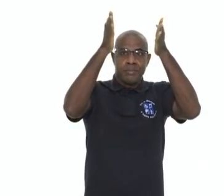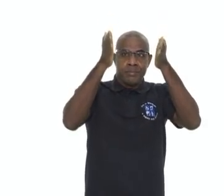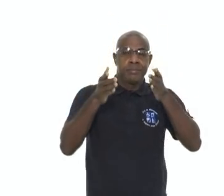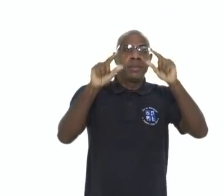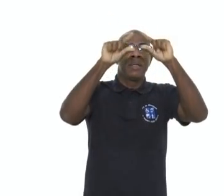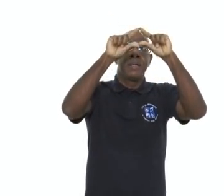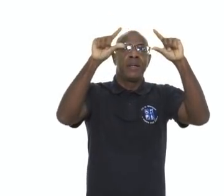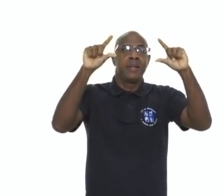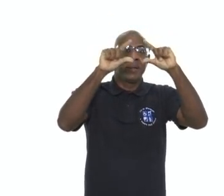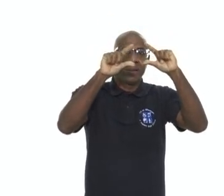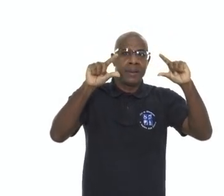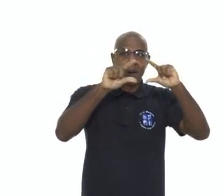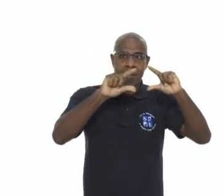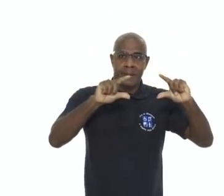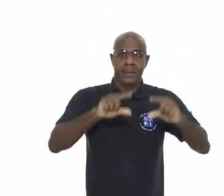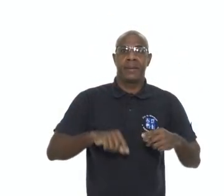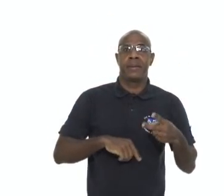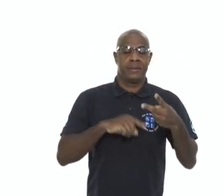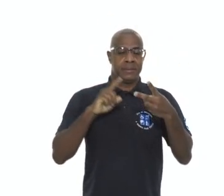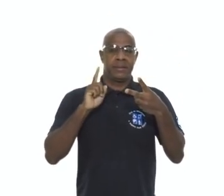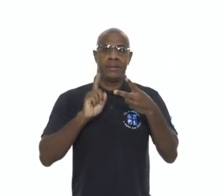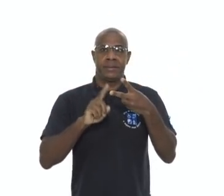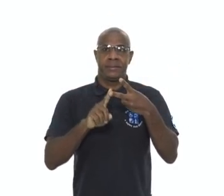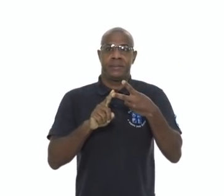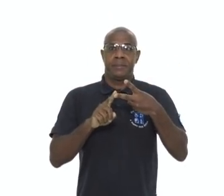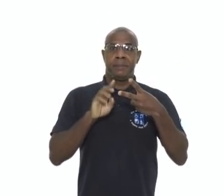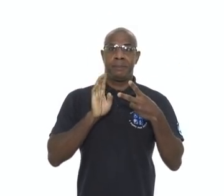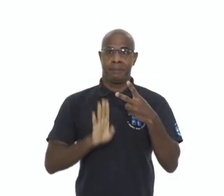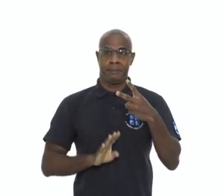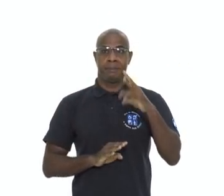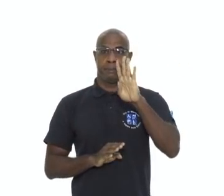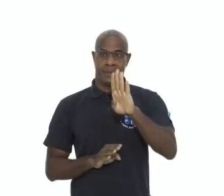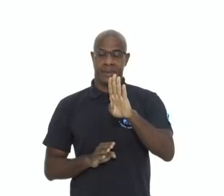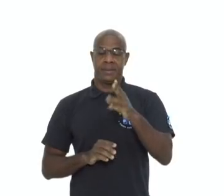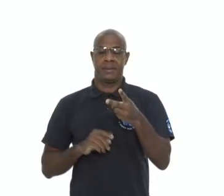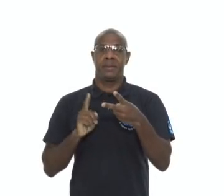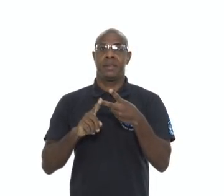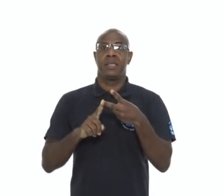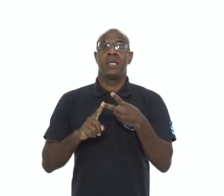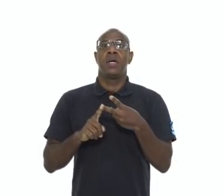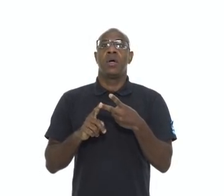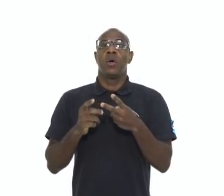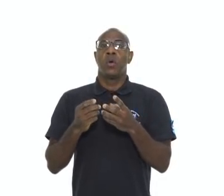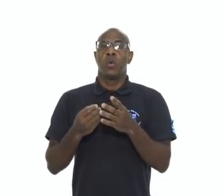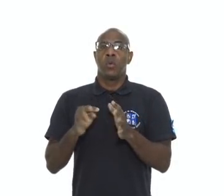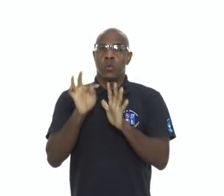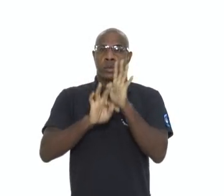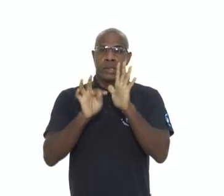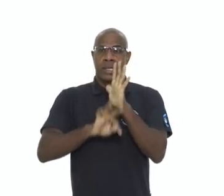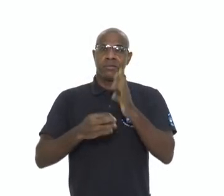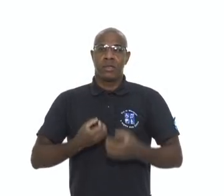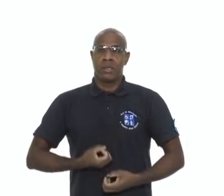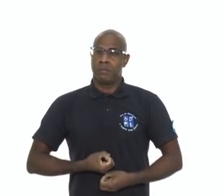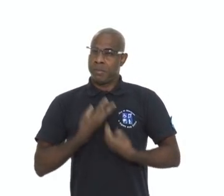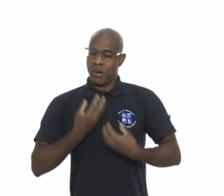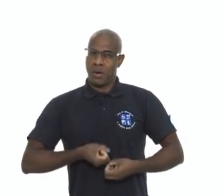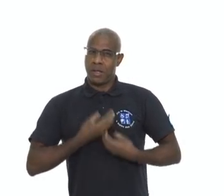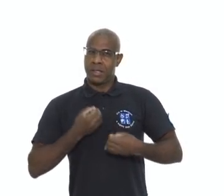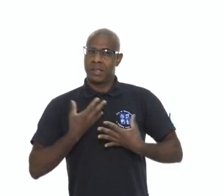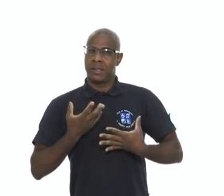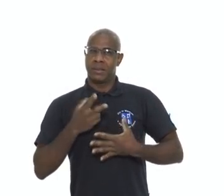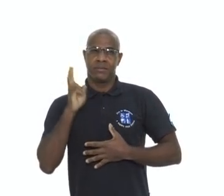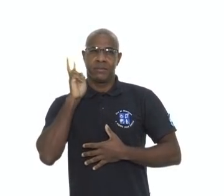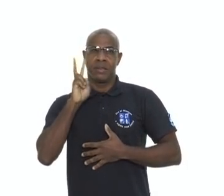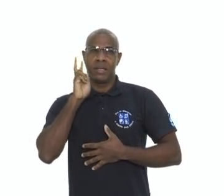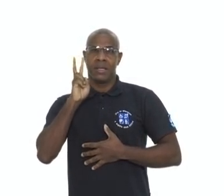parágrafos. B, o texto em prosa conta uma história ficcional e o poema conta uma